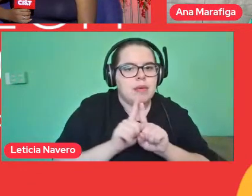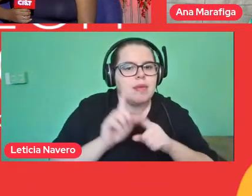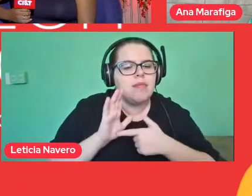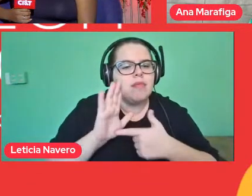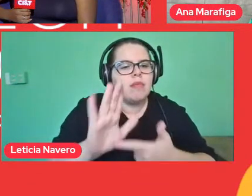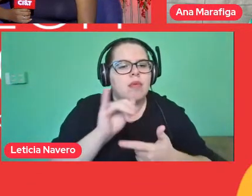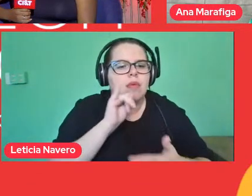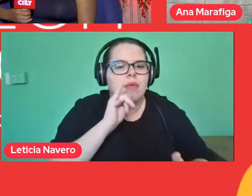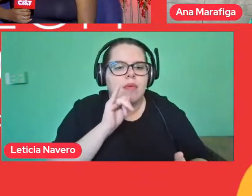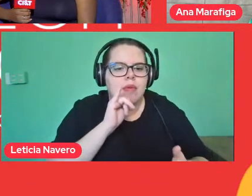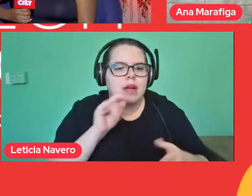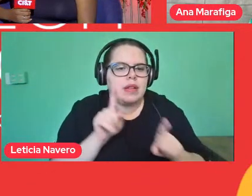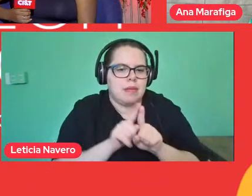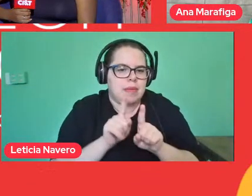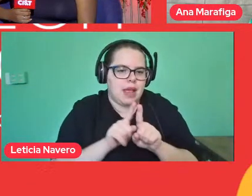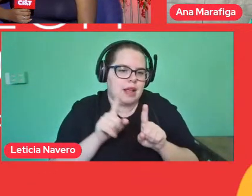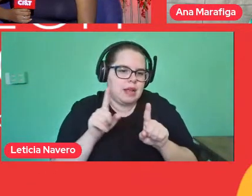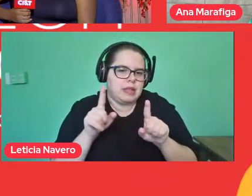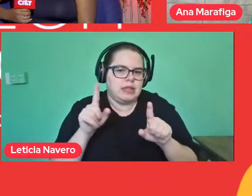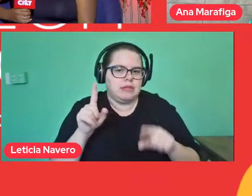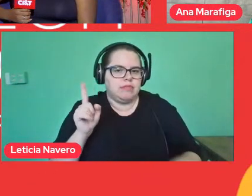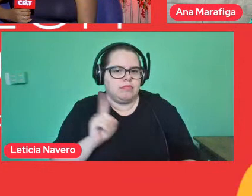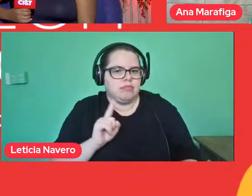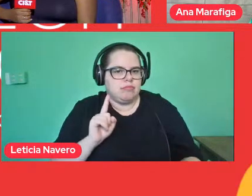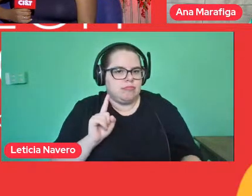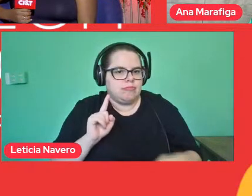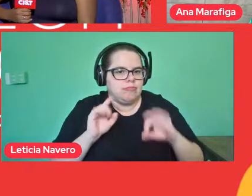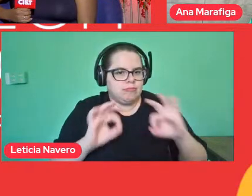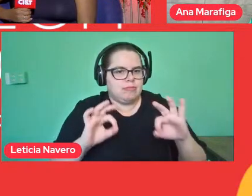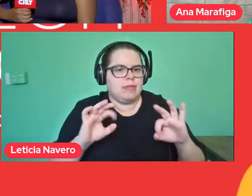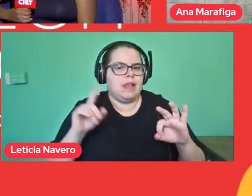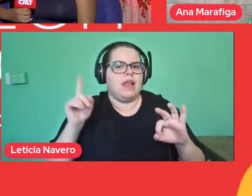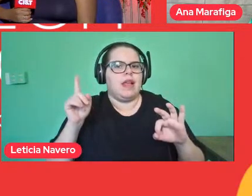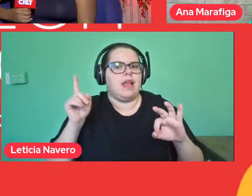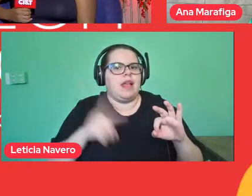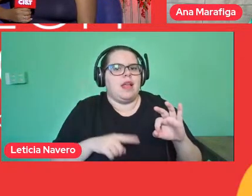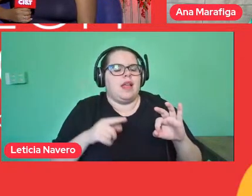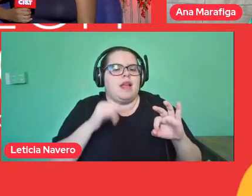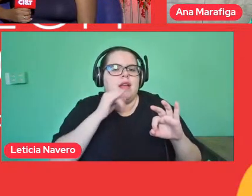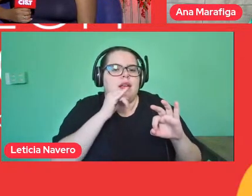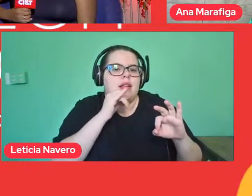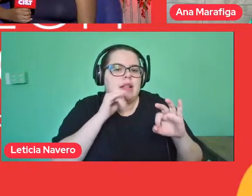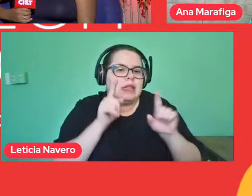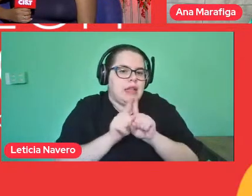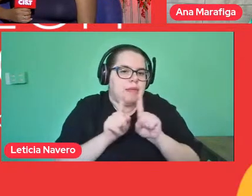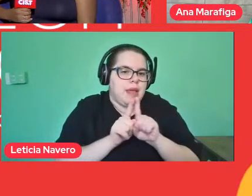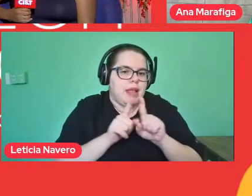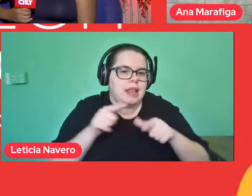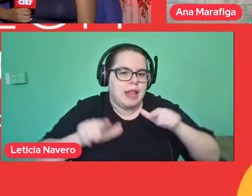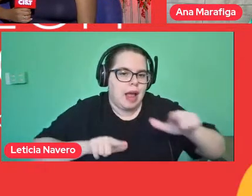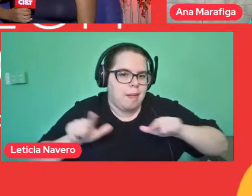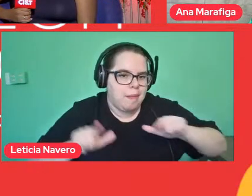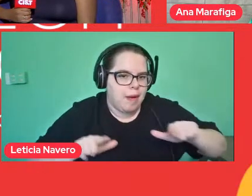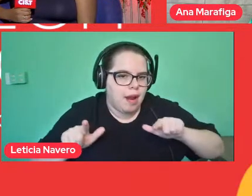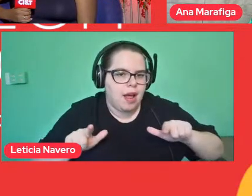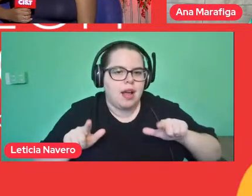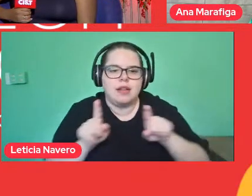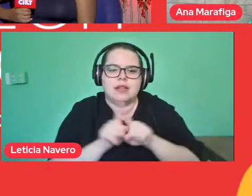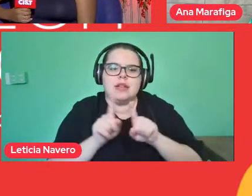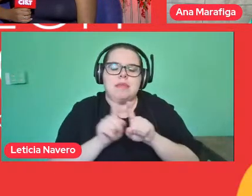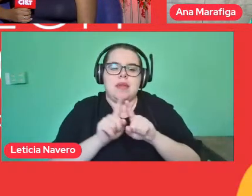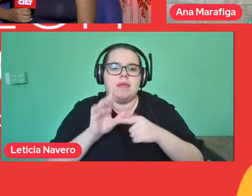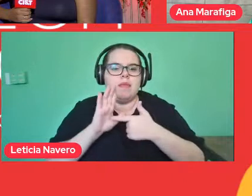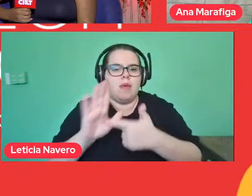as mulheres que estão em volta de mim, porque é um peso para a mulher. É um peso. Ser mãe e trabalhar, né,